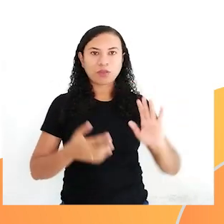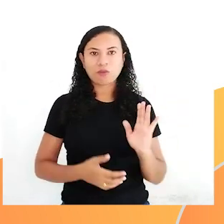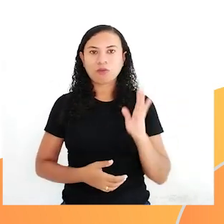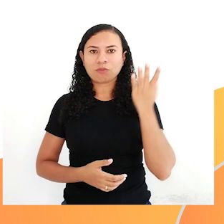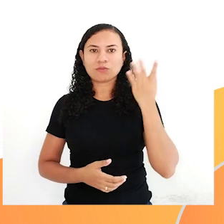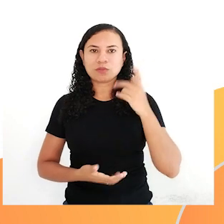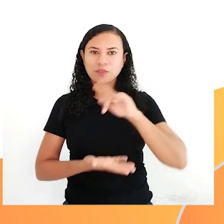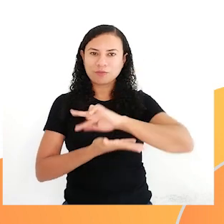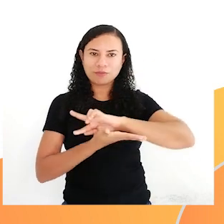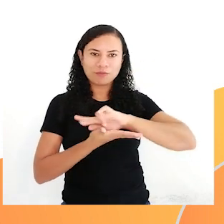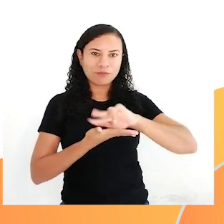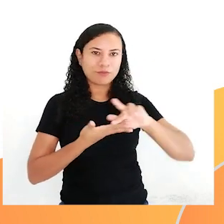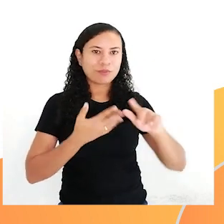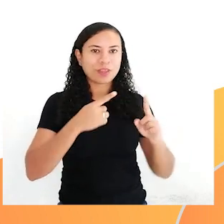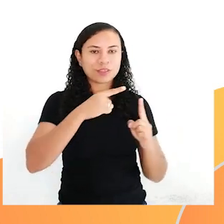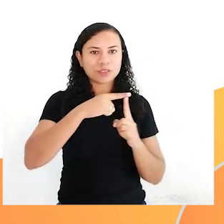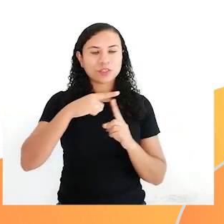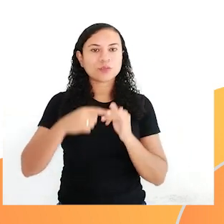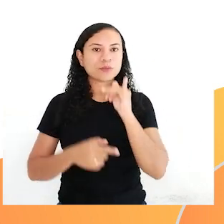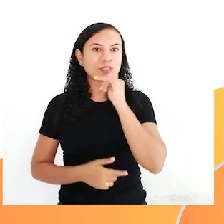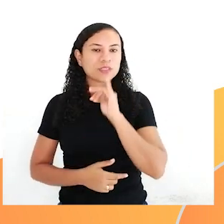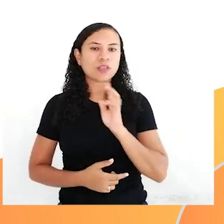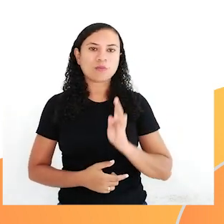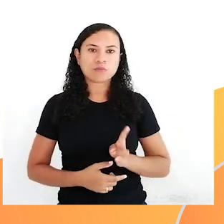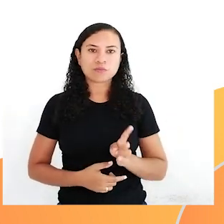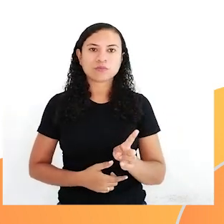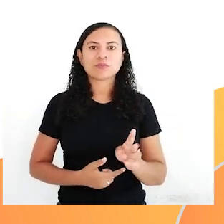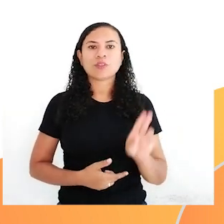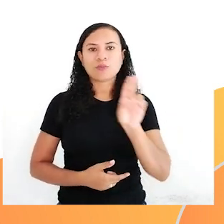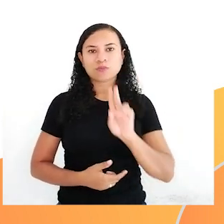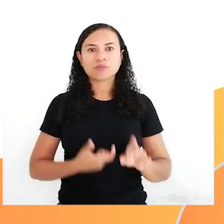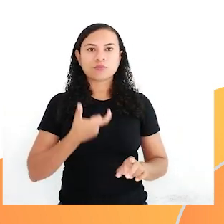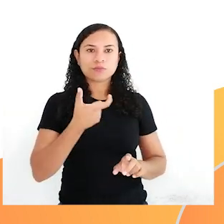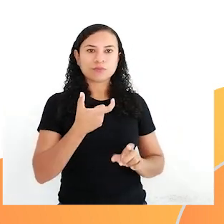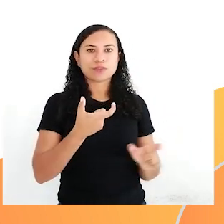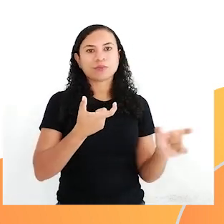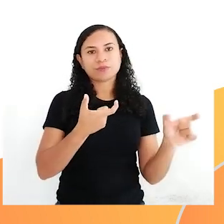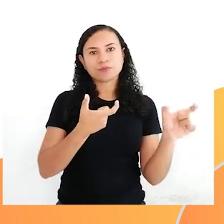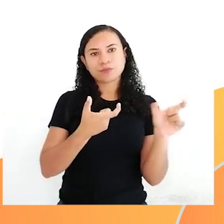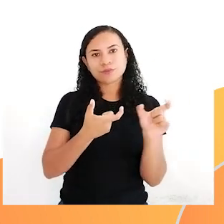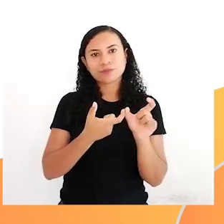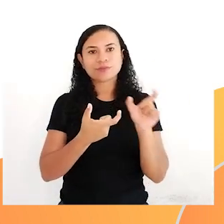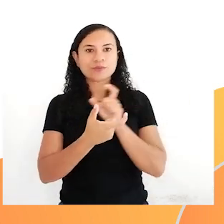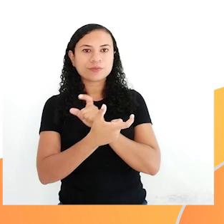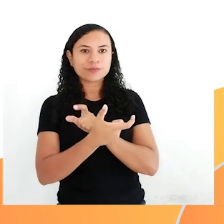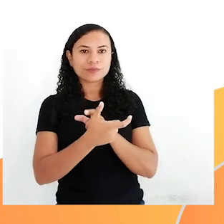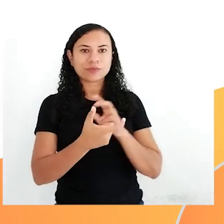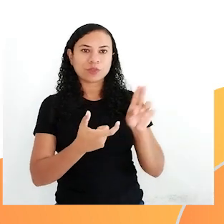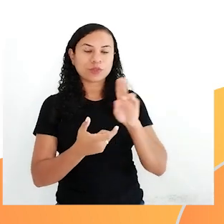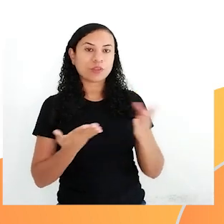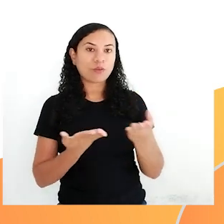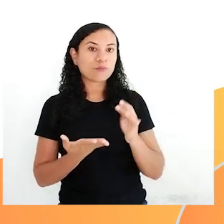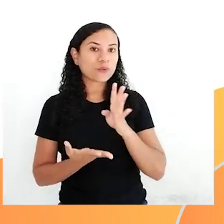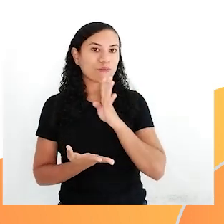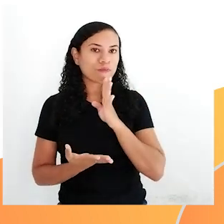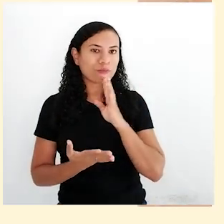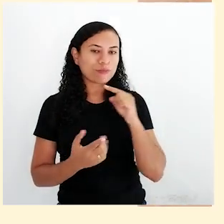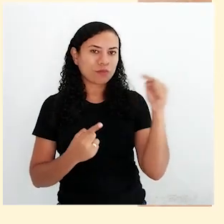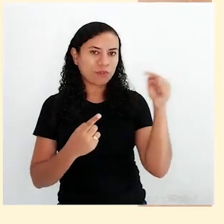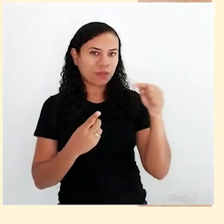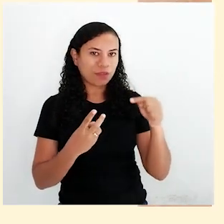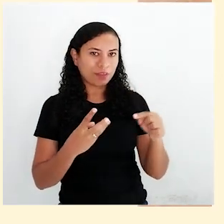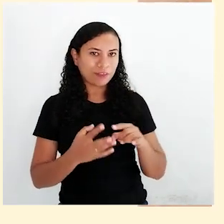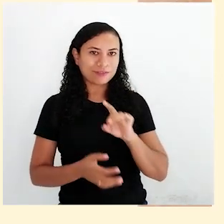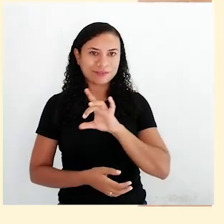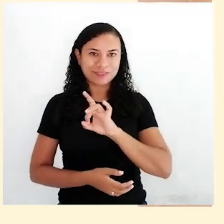maneiras, sempre com o radical e os afixos, que são os prefixos e os sufixos. Vamos conhecer cada uma dessas maneiras.